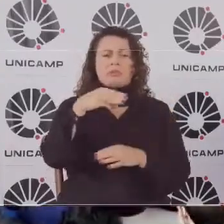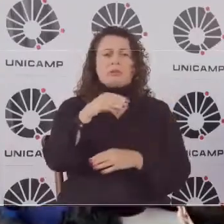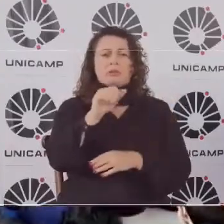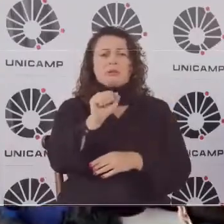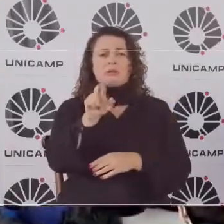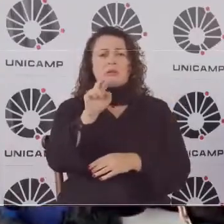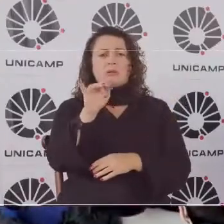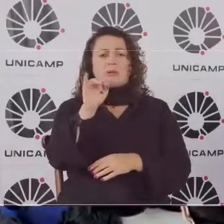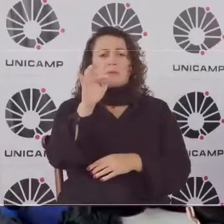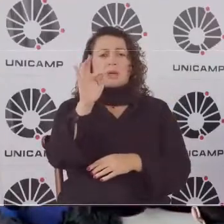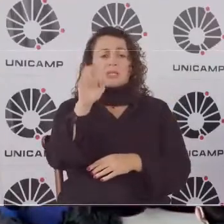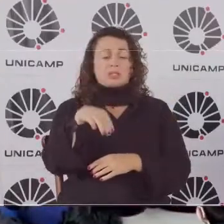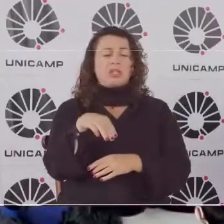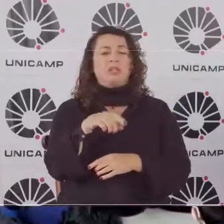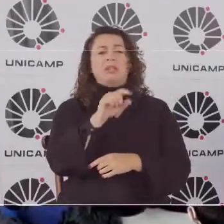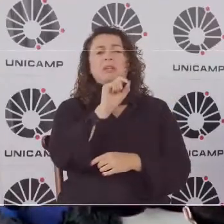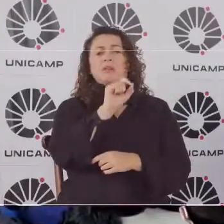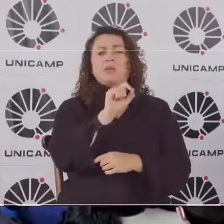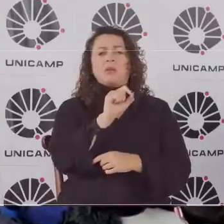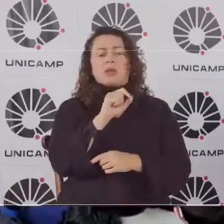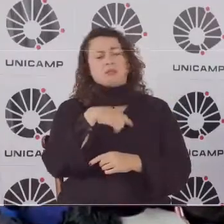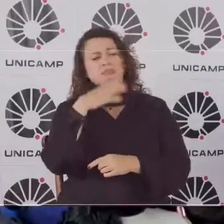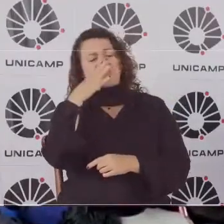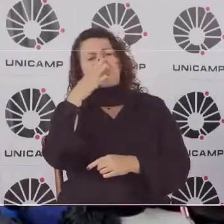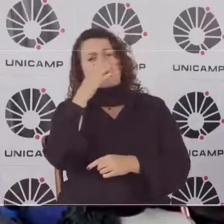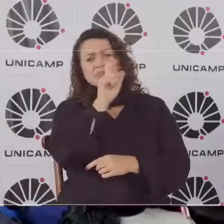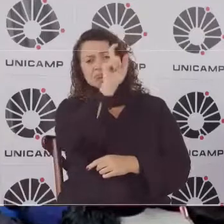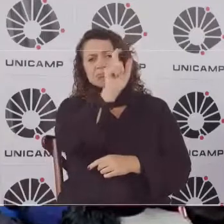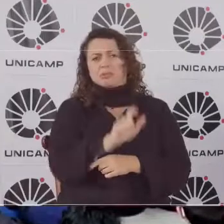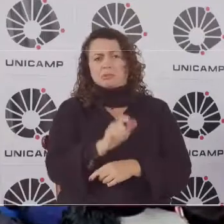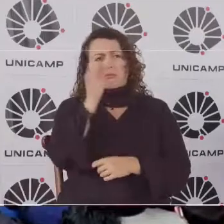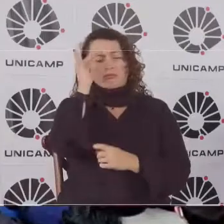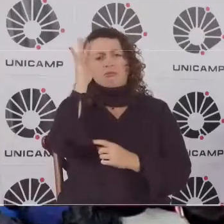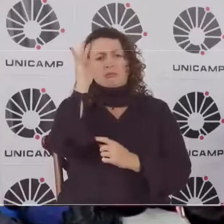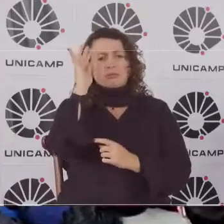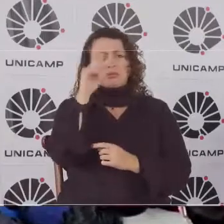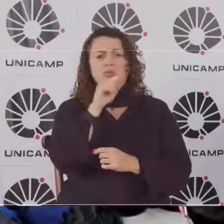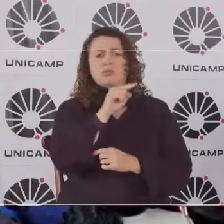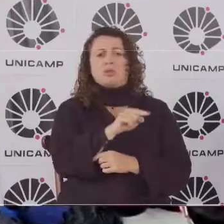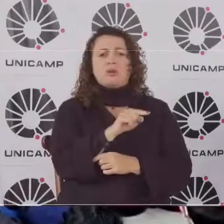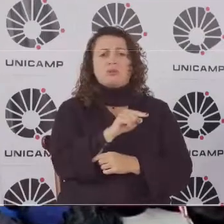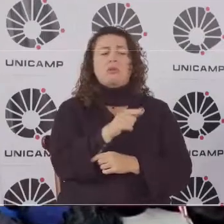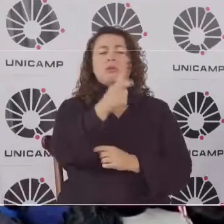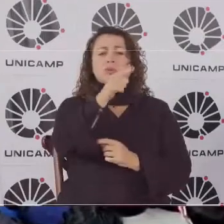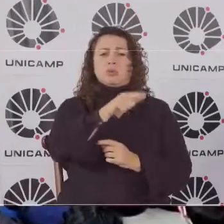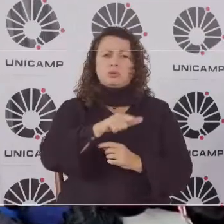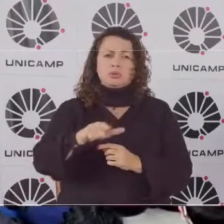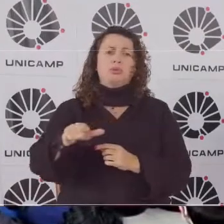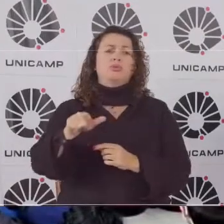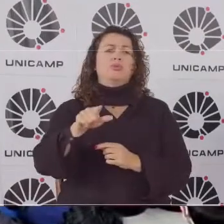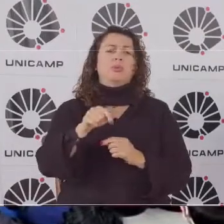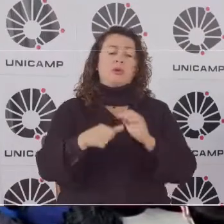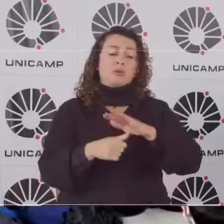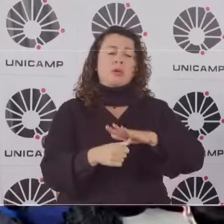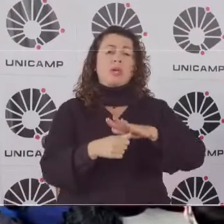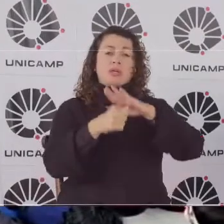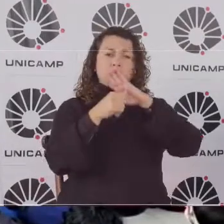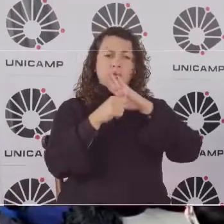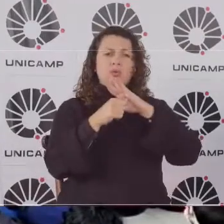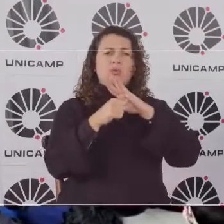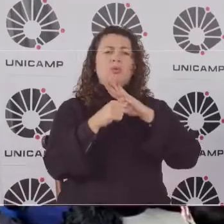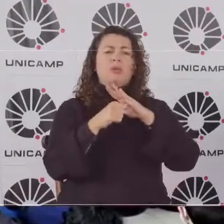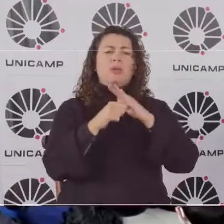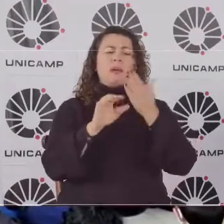heidegger A quem admirava e que permanece atuando como o reitor